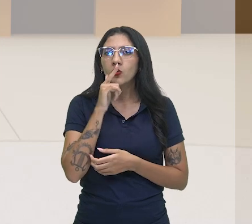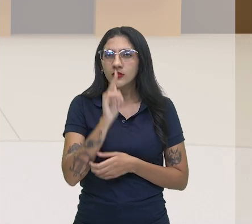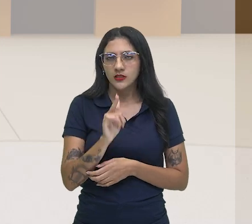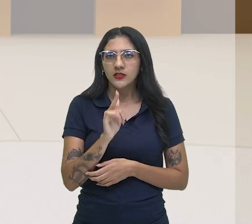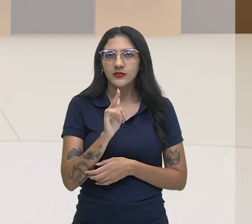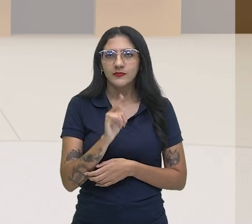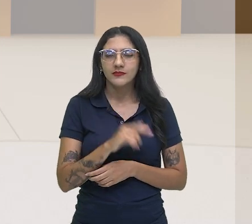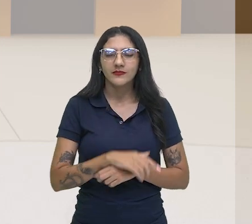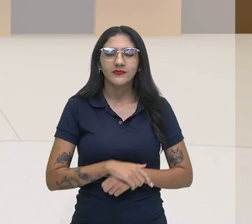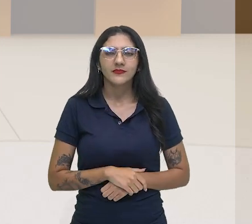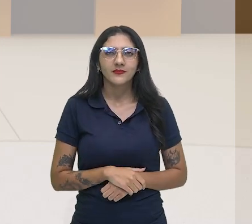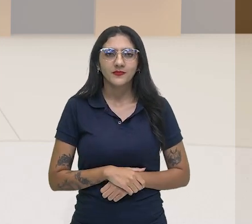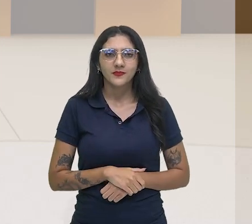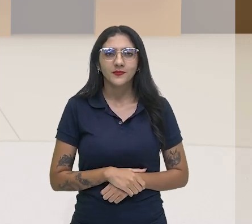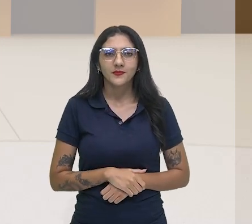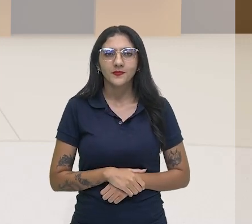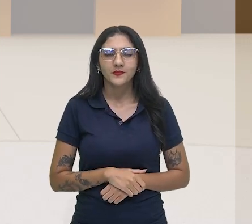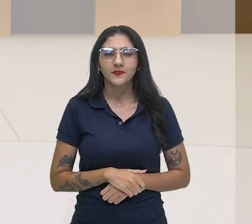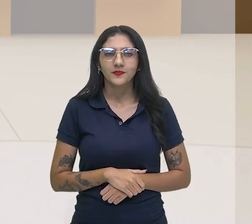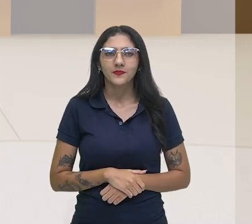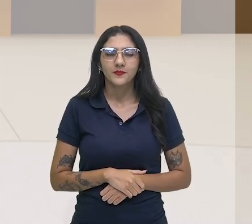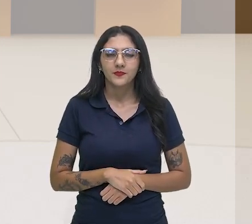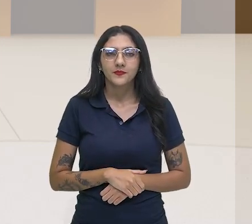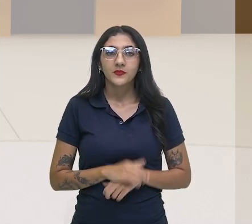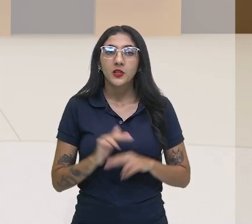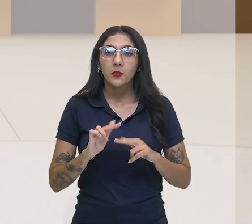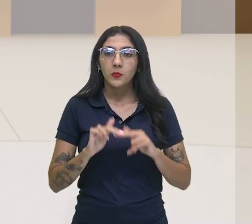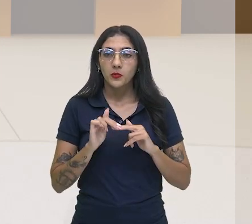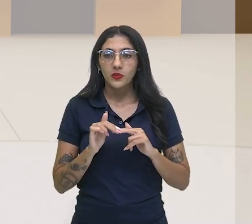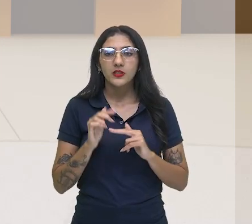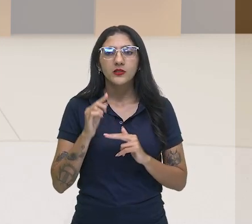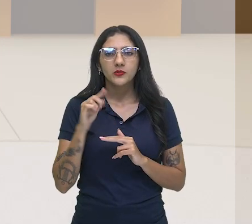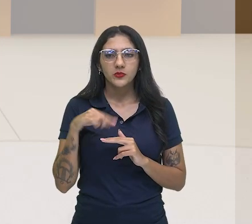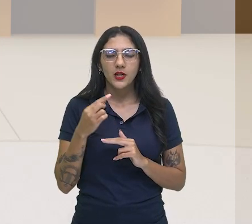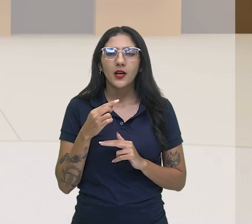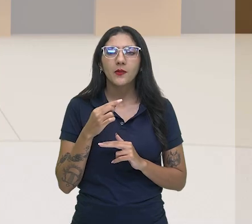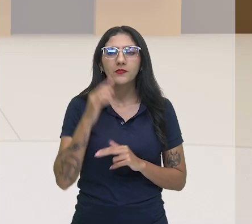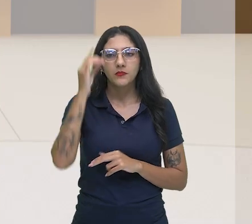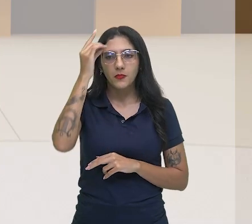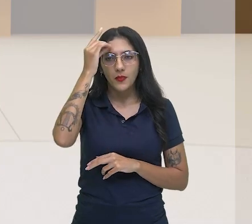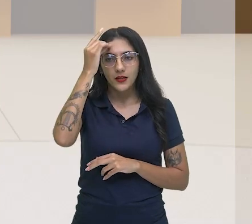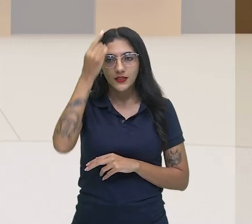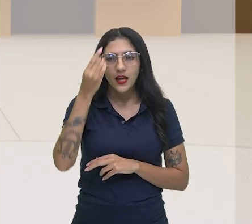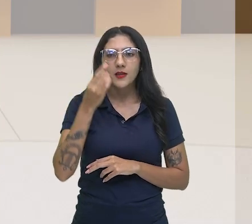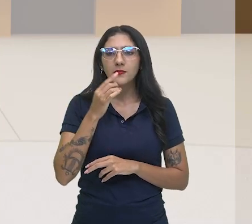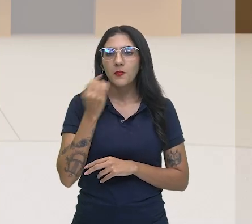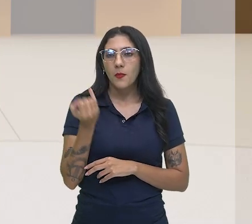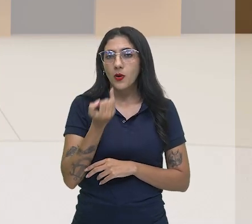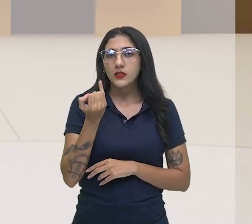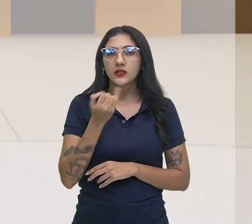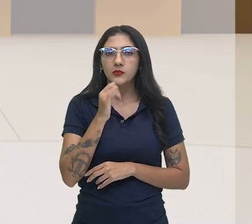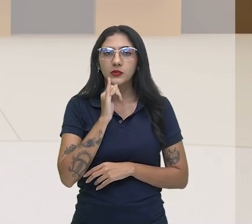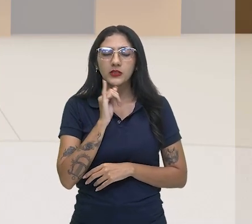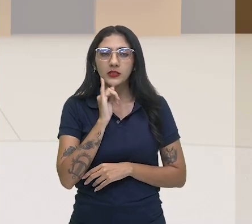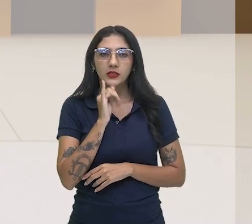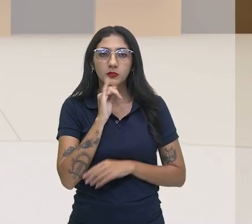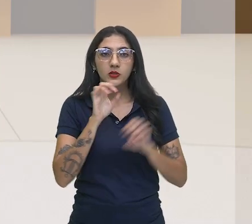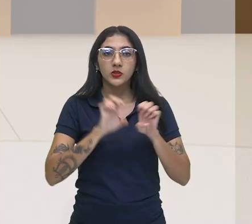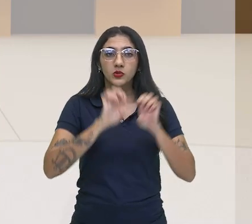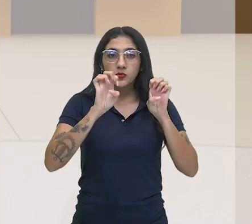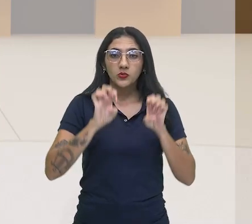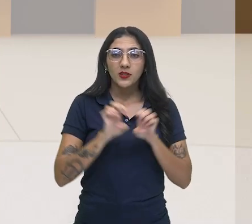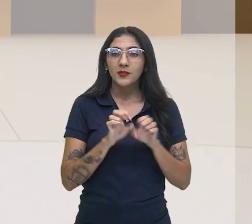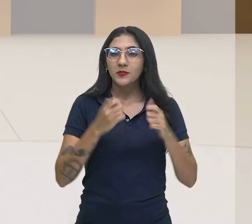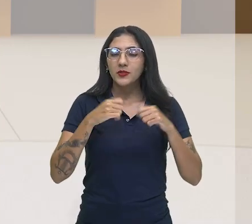entrevista estruturada. Show, professora. Isso é importante. Até me lembrei, por exemplo, do meu mestrado, que eu não podia fazer a entrevista estruturada. Como eu precisava de